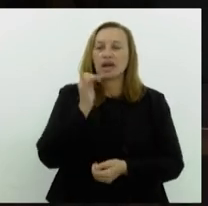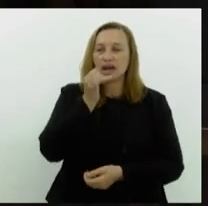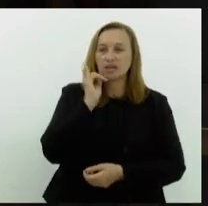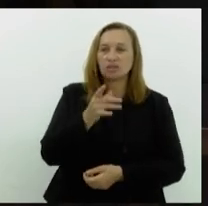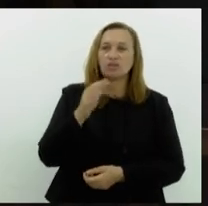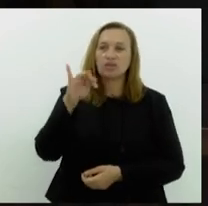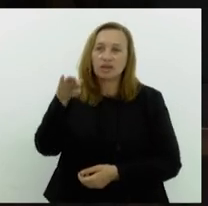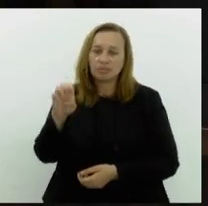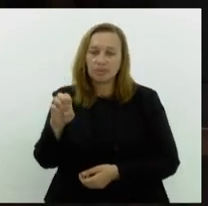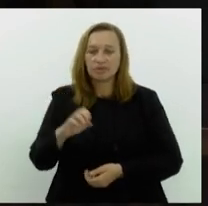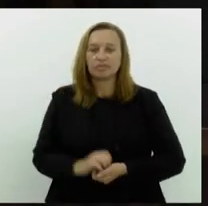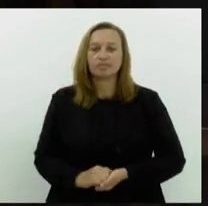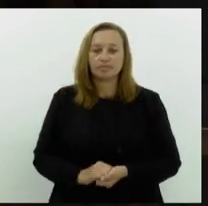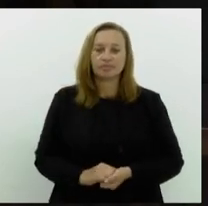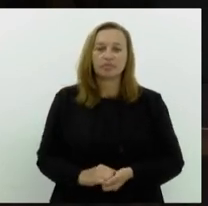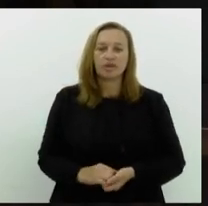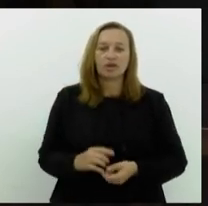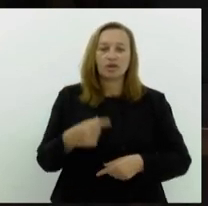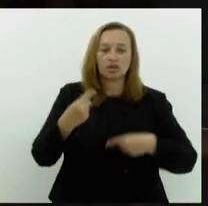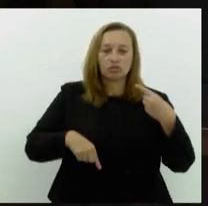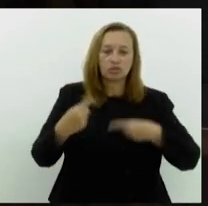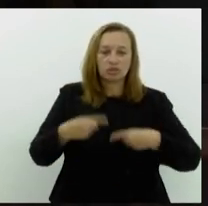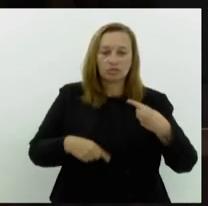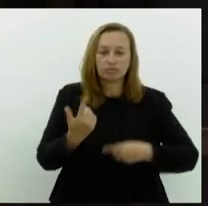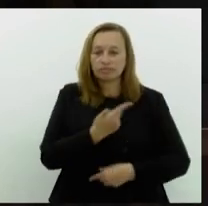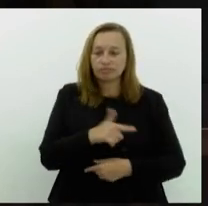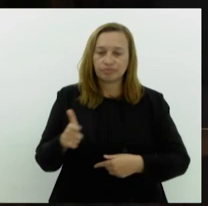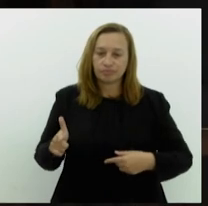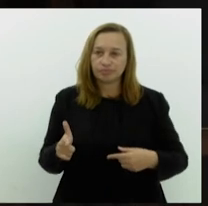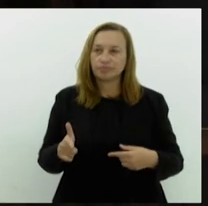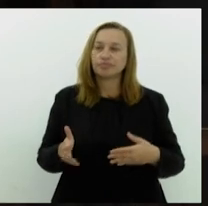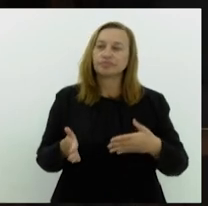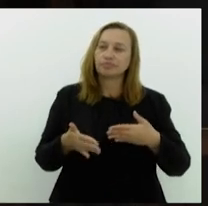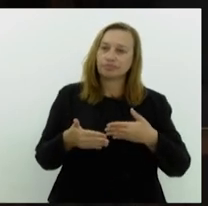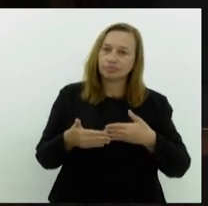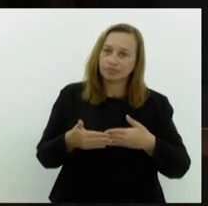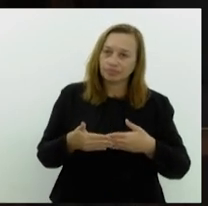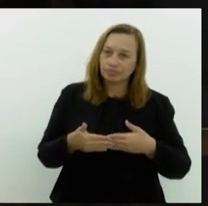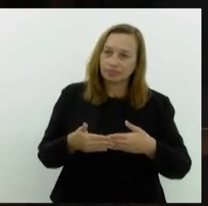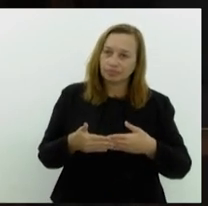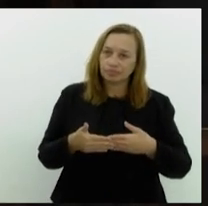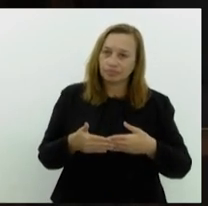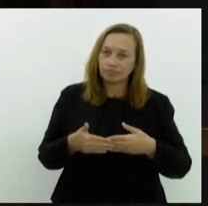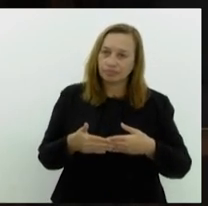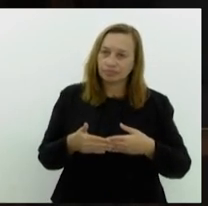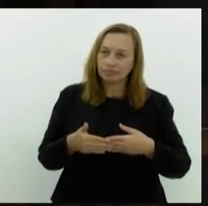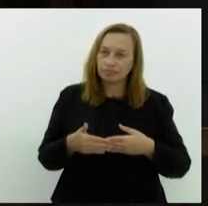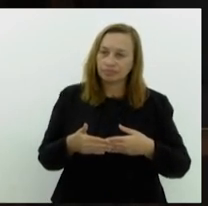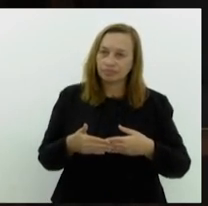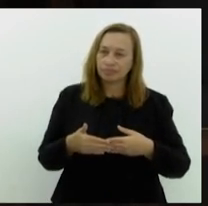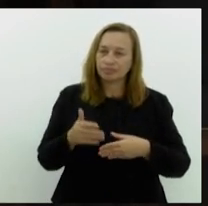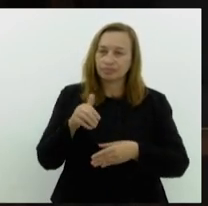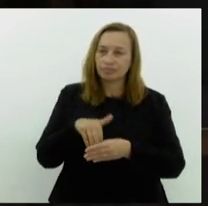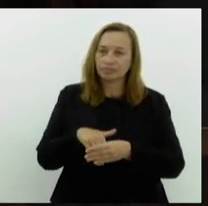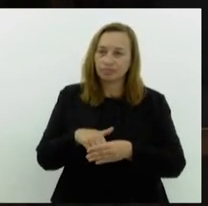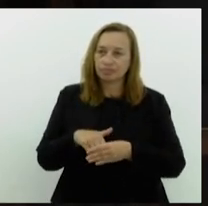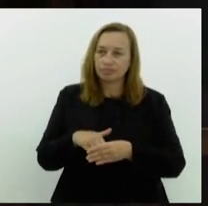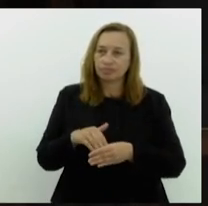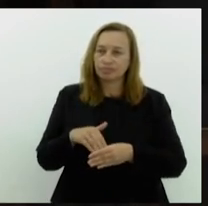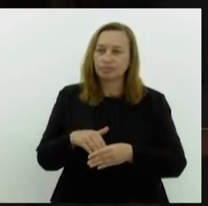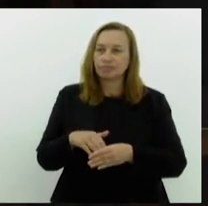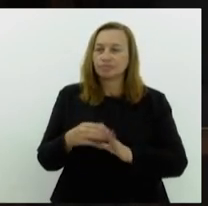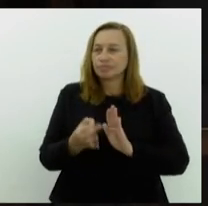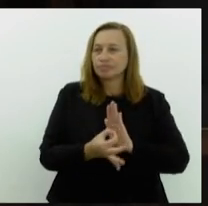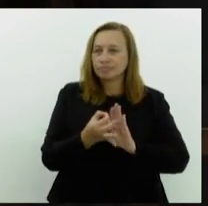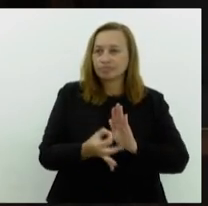Soares, em discussão, não havendo com quem ele discutir, encerrada a discussão, em votação, o